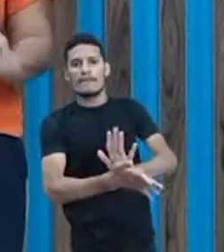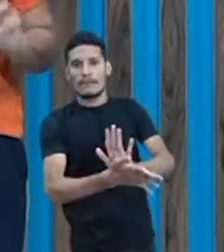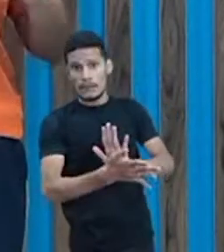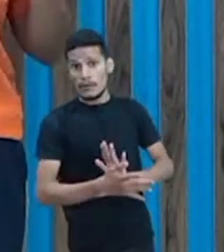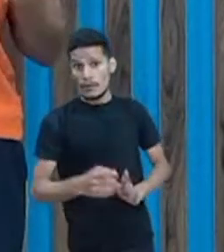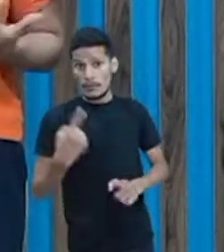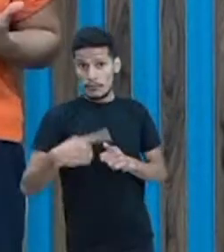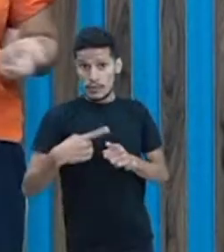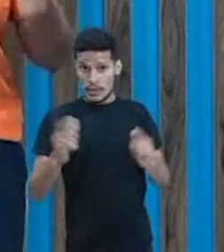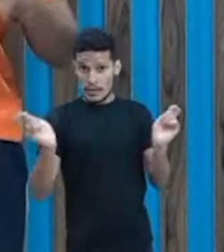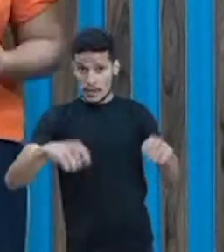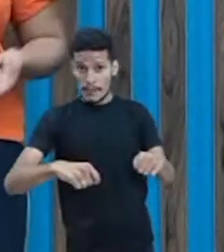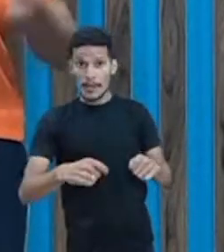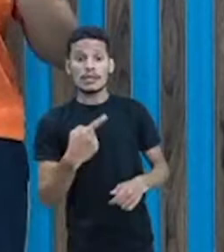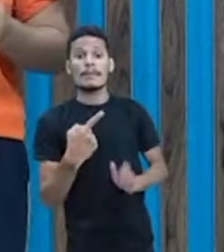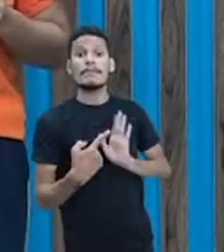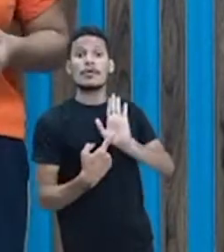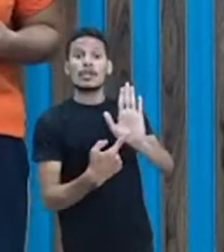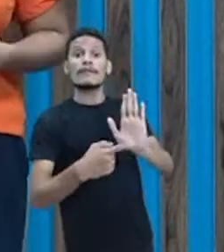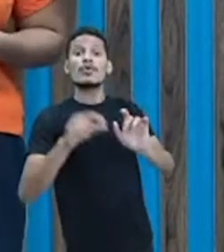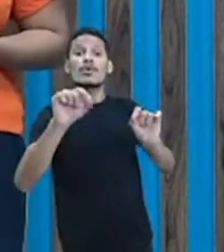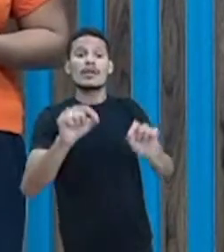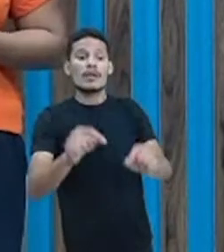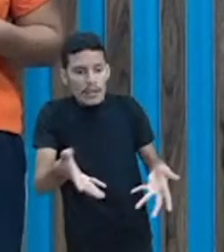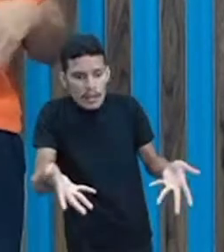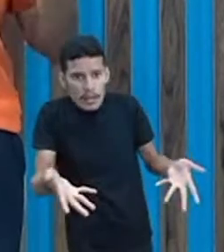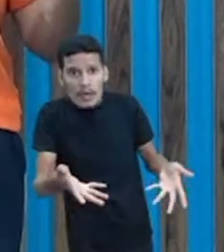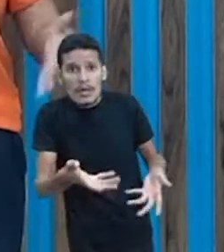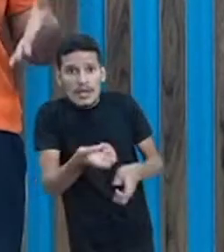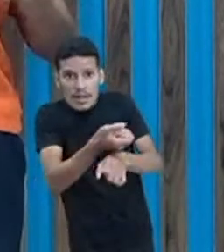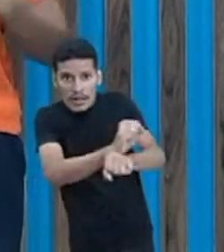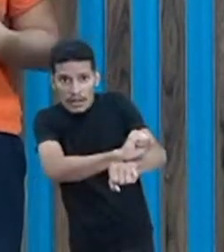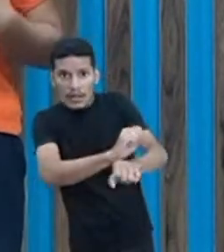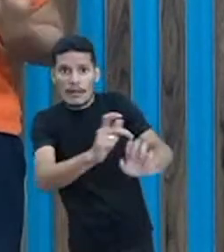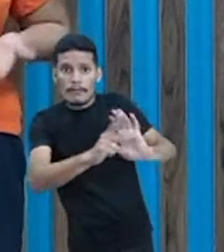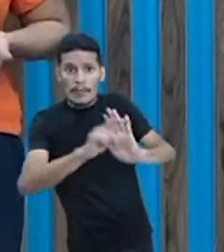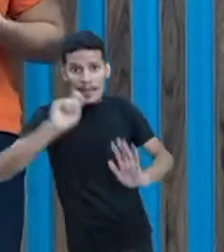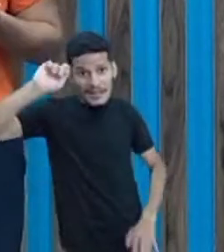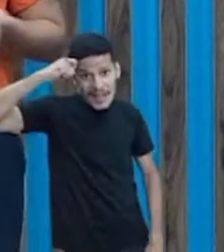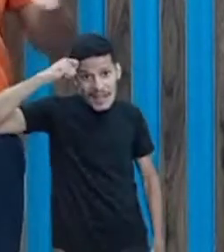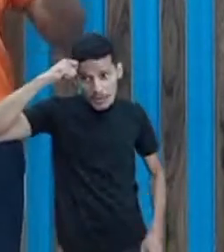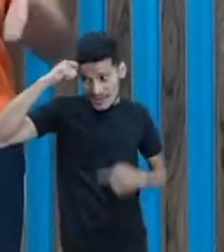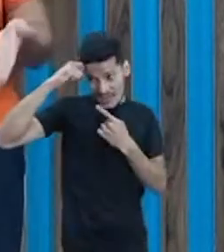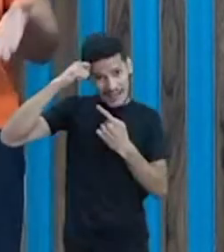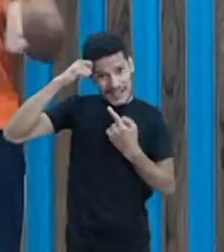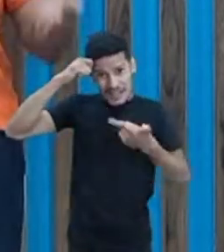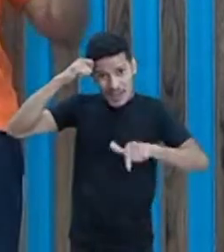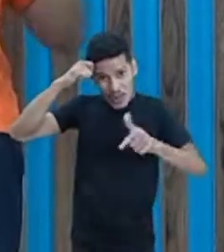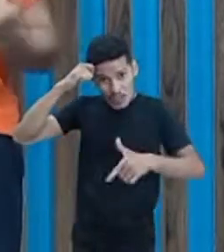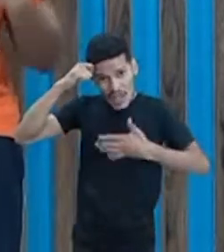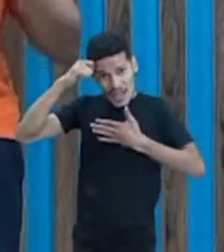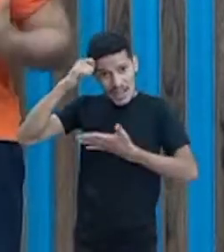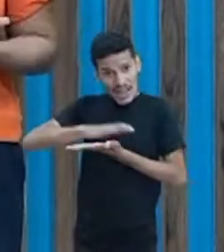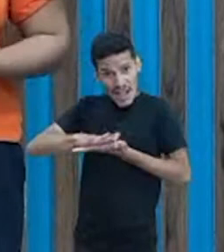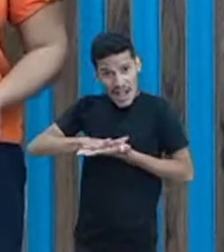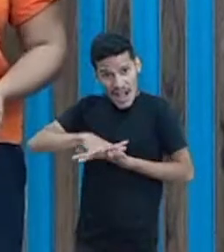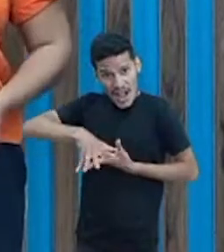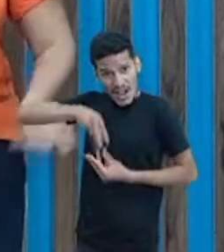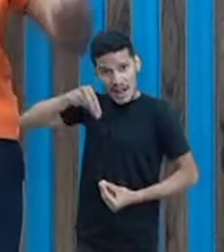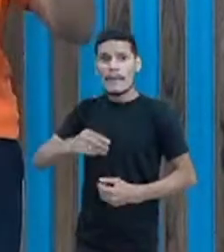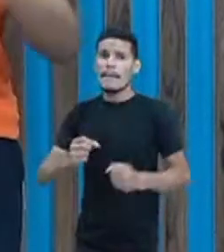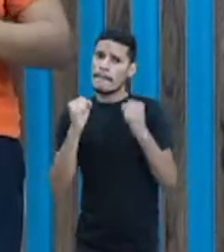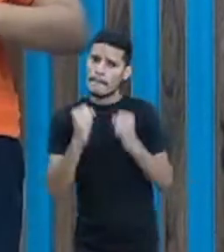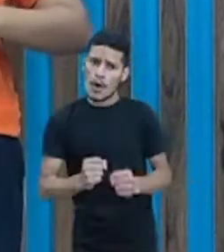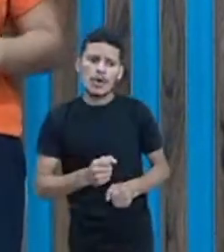ele justificava a exploração das pessoas negras. Dizia-se que negros não tinham alma, portanto, poderiam ser o quê?